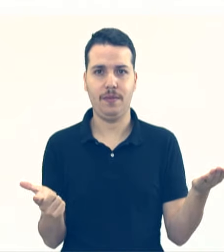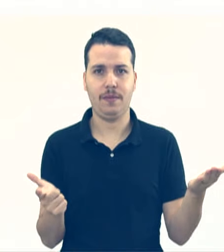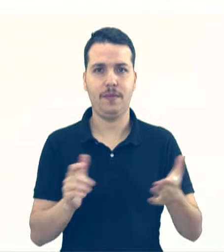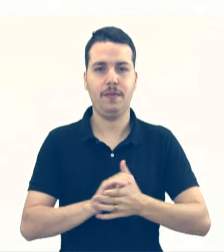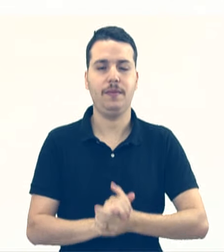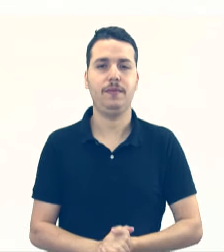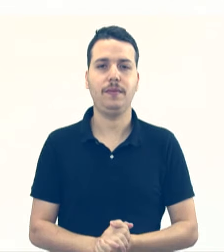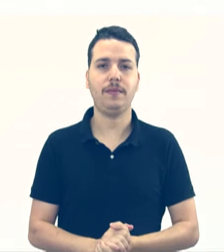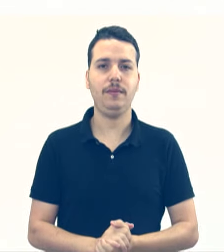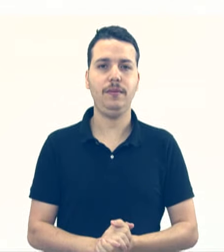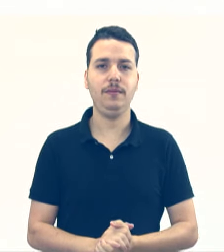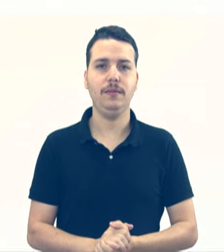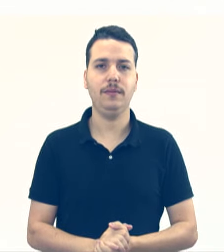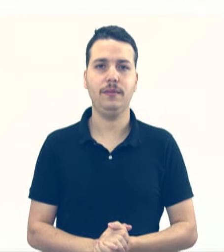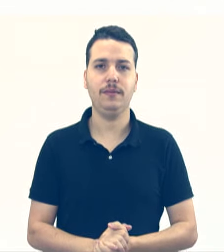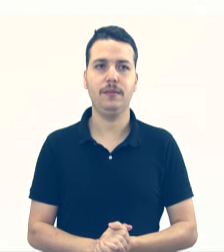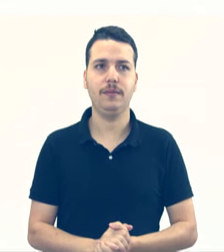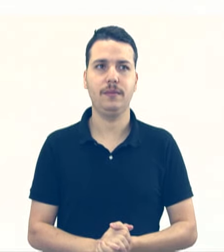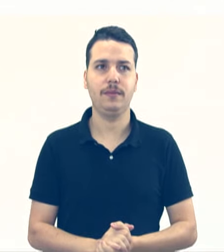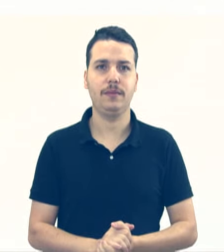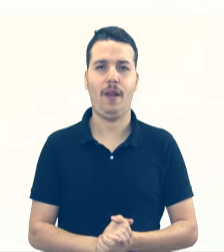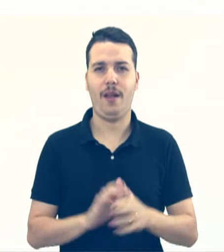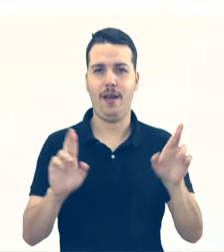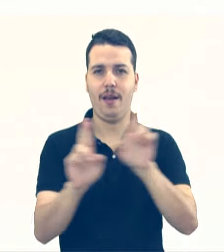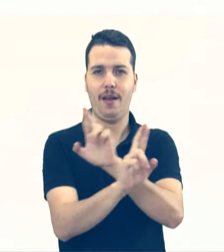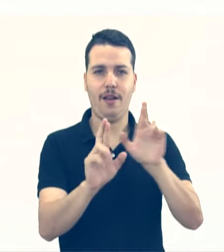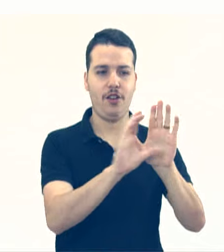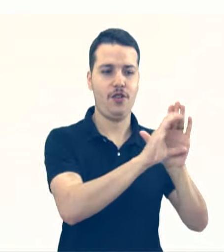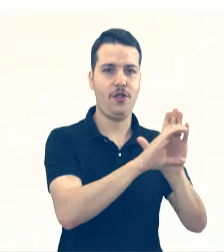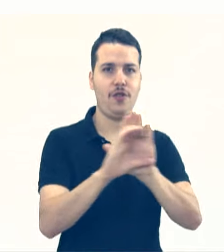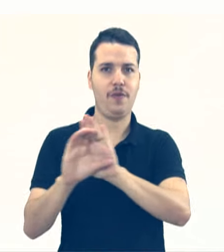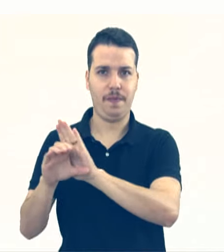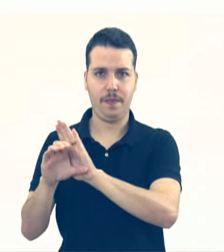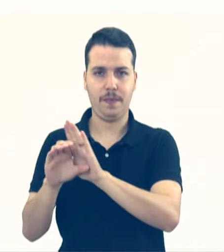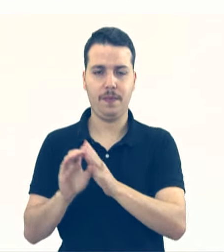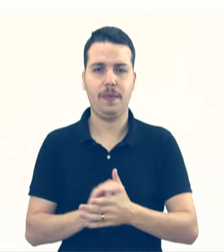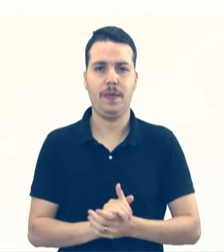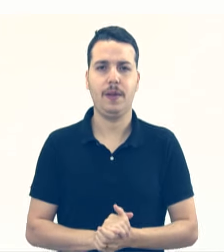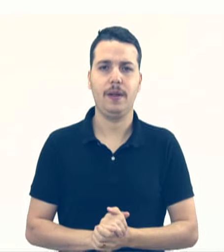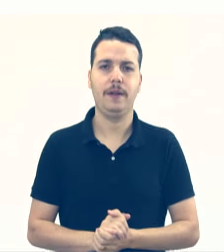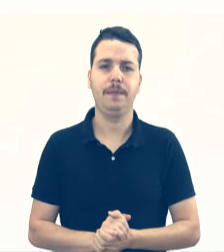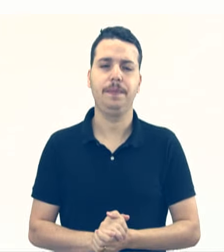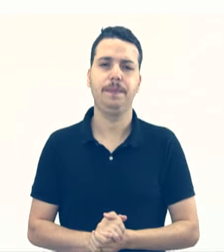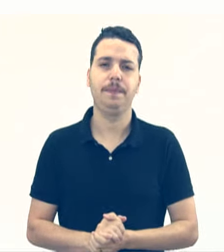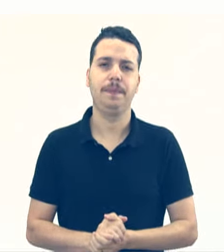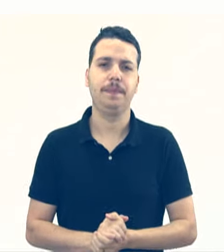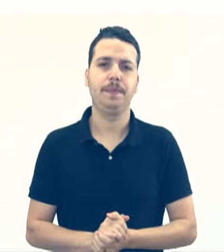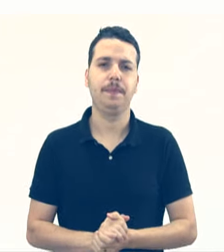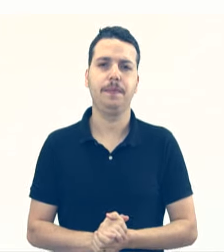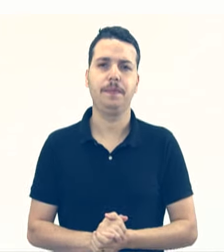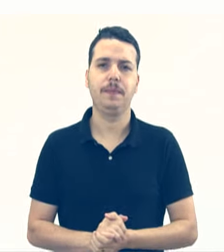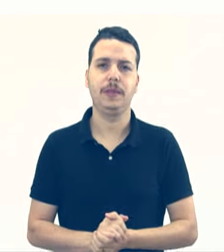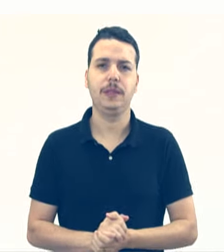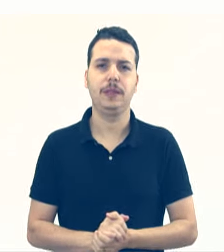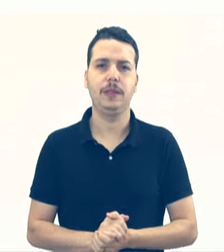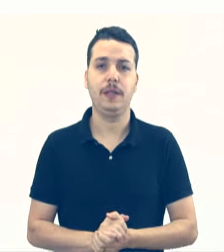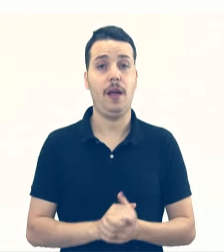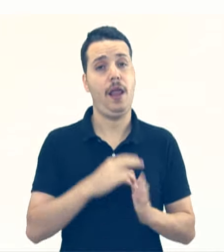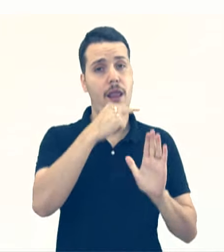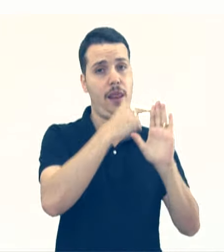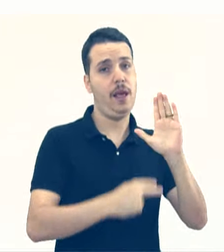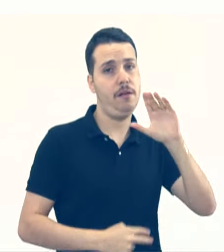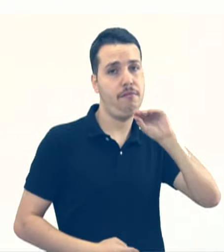periódico. Relacionando conceitos. Sabes que é o editorial de um